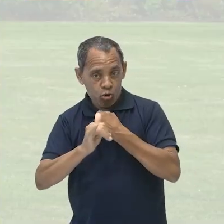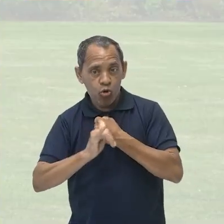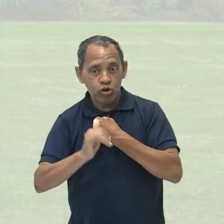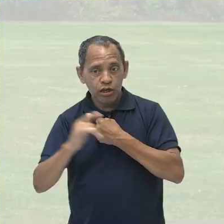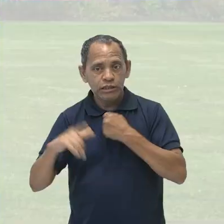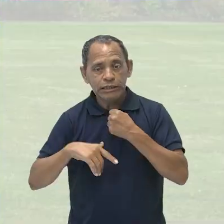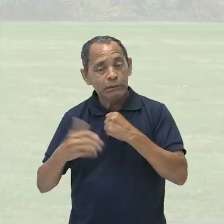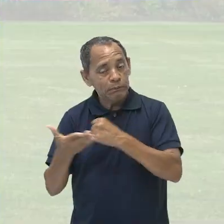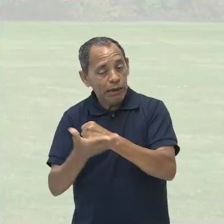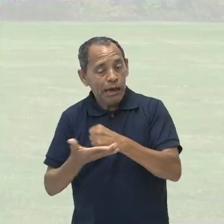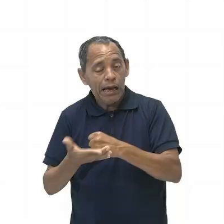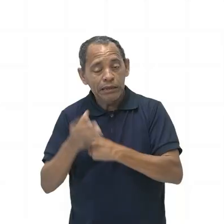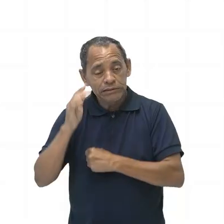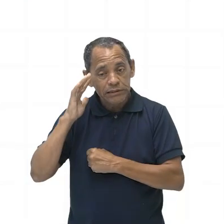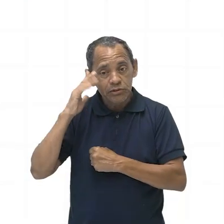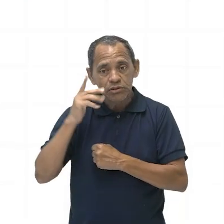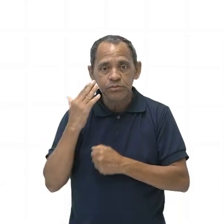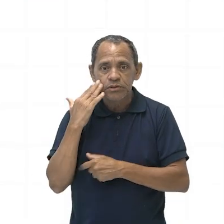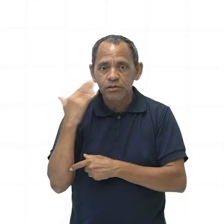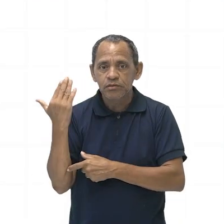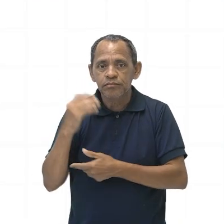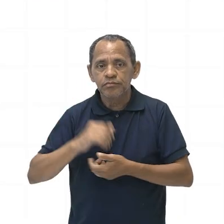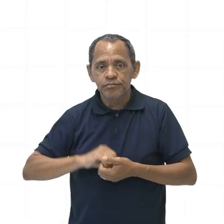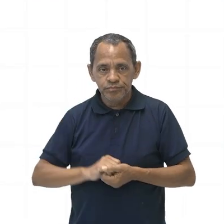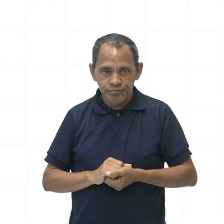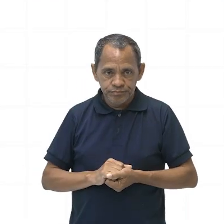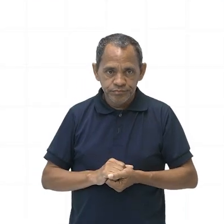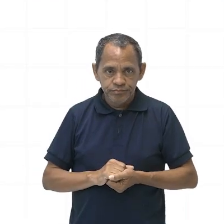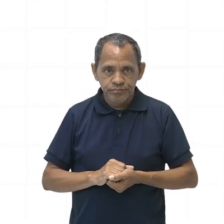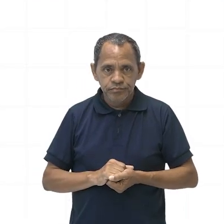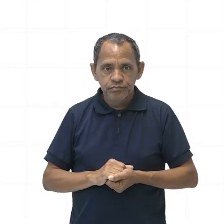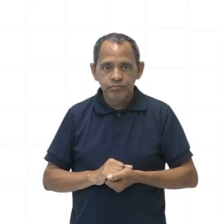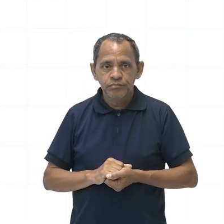acontecimento como esse? Vamos lá então.